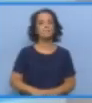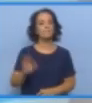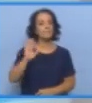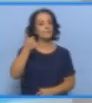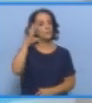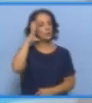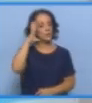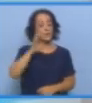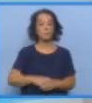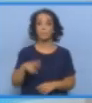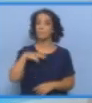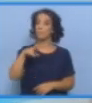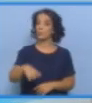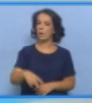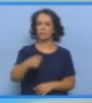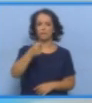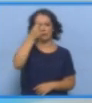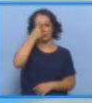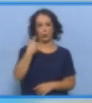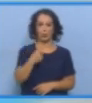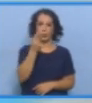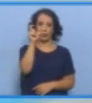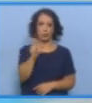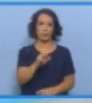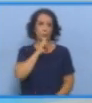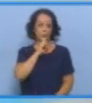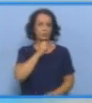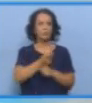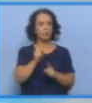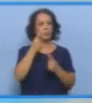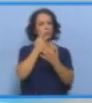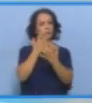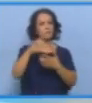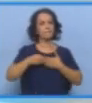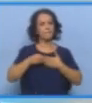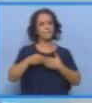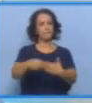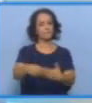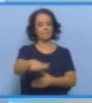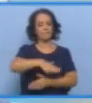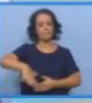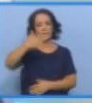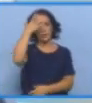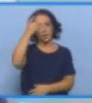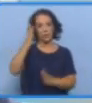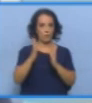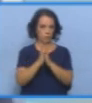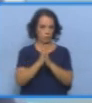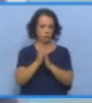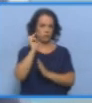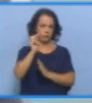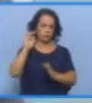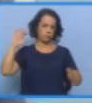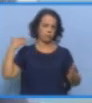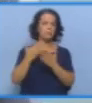Olá, muito boa tarde. Portugal tem na sua história um bispo que se distinguiu pela liderança da Igreja Católica em Setúbal nas últimas décadas